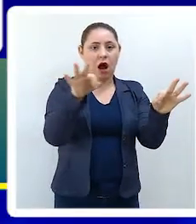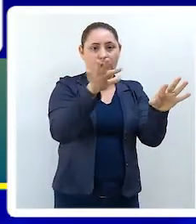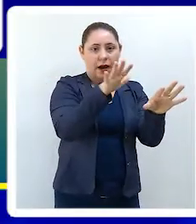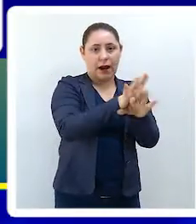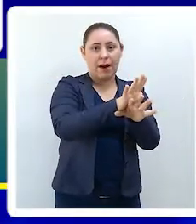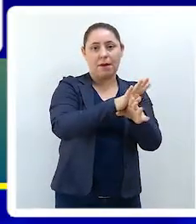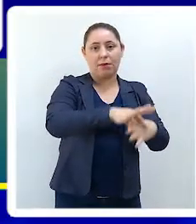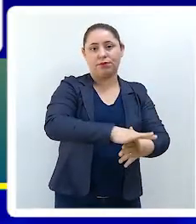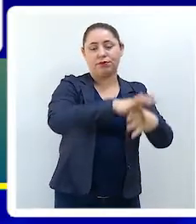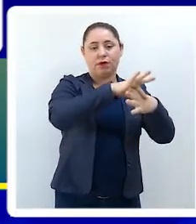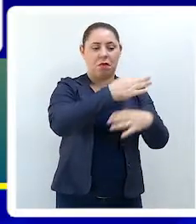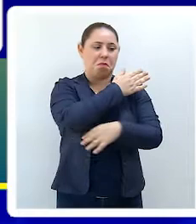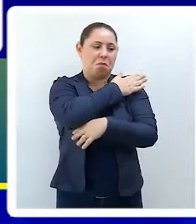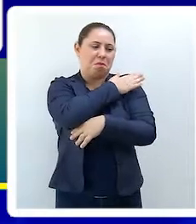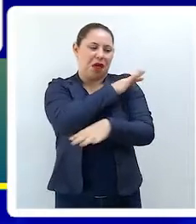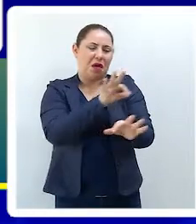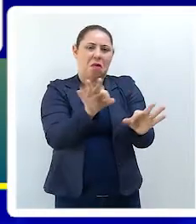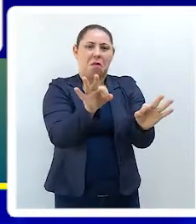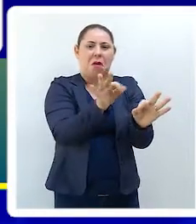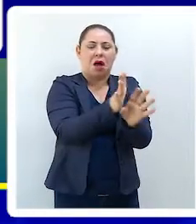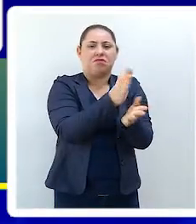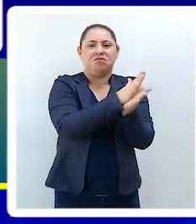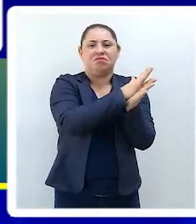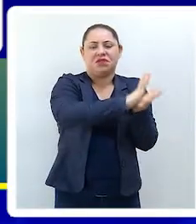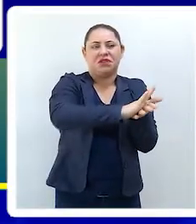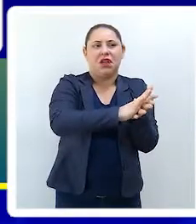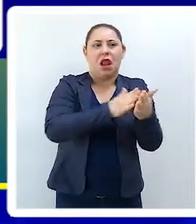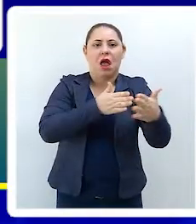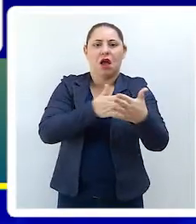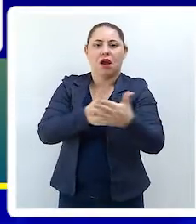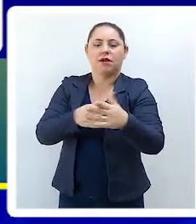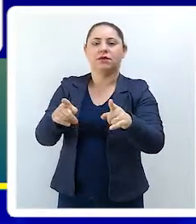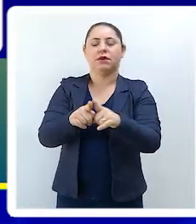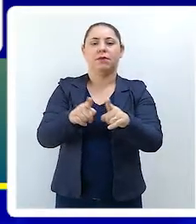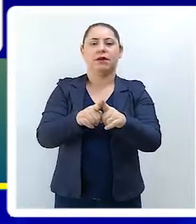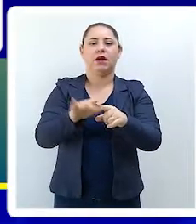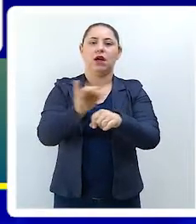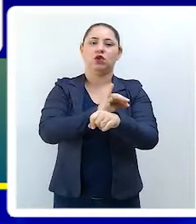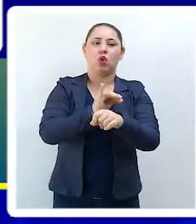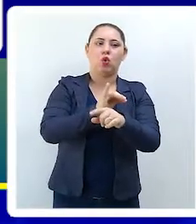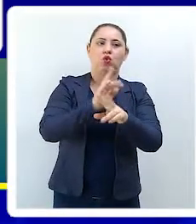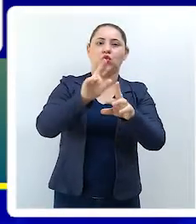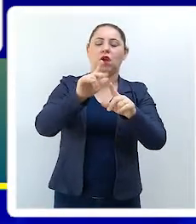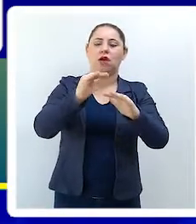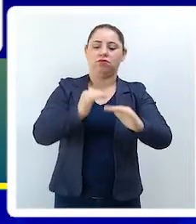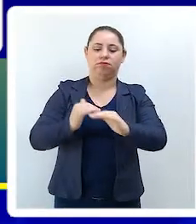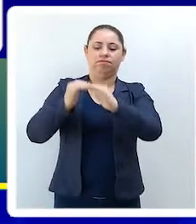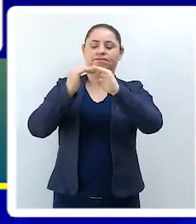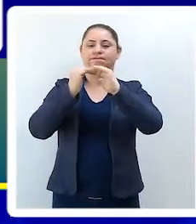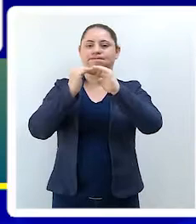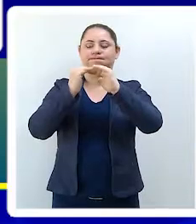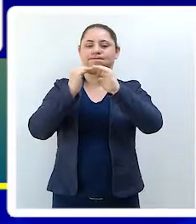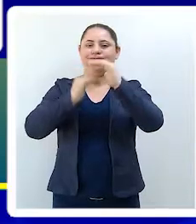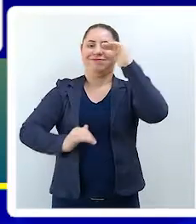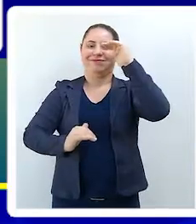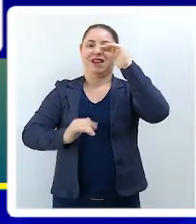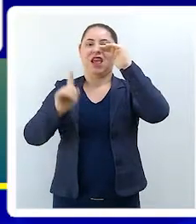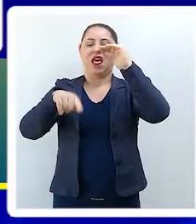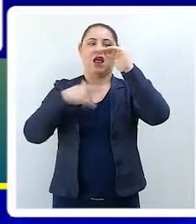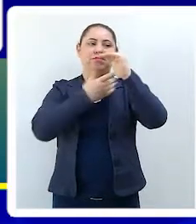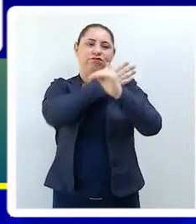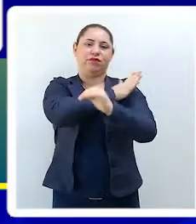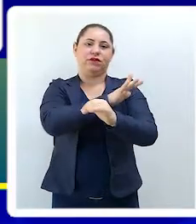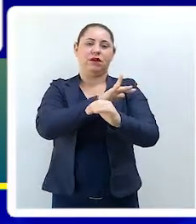combate as principais discriminações, as principais limitações que essas atitudes de desigualdade e discriminação